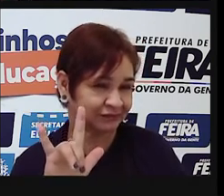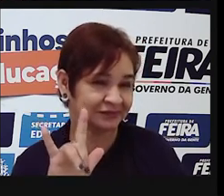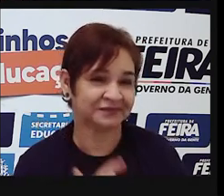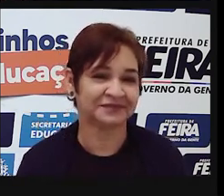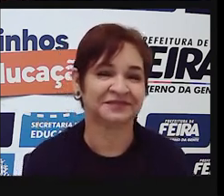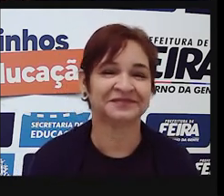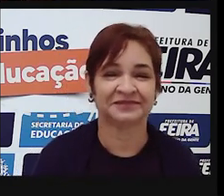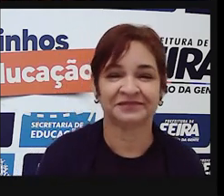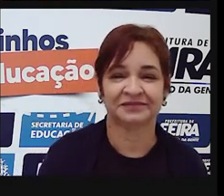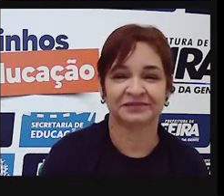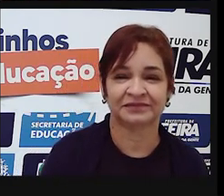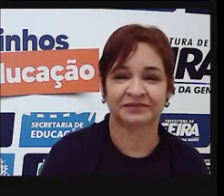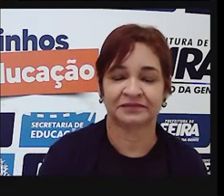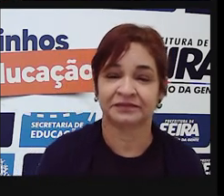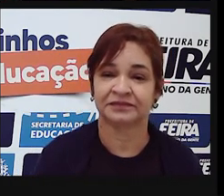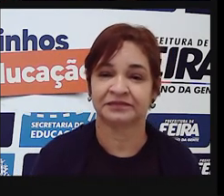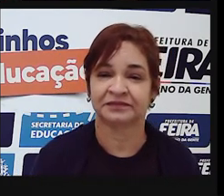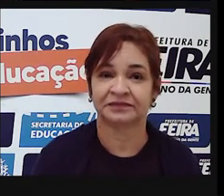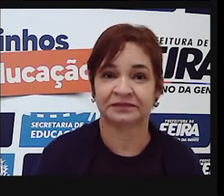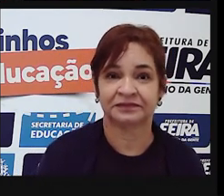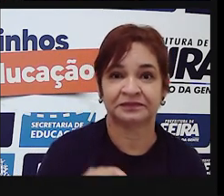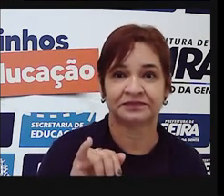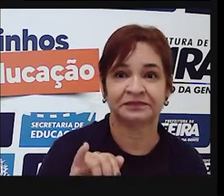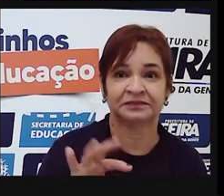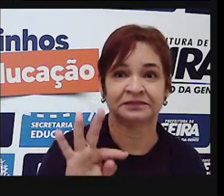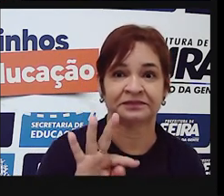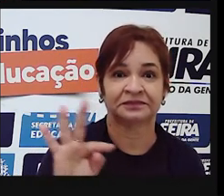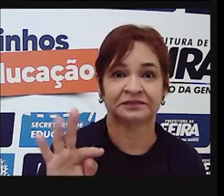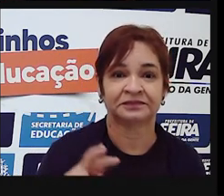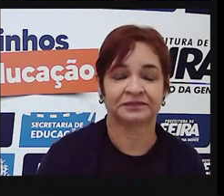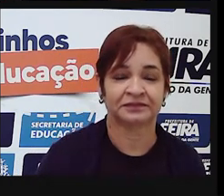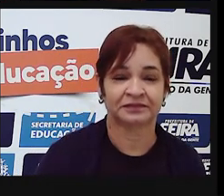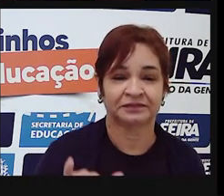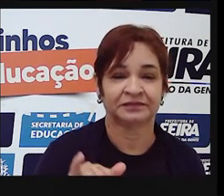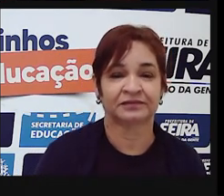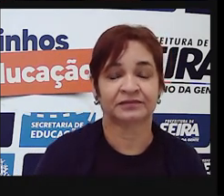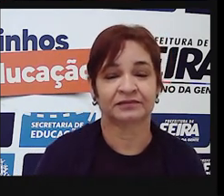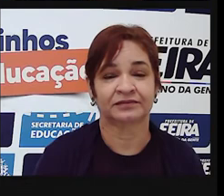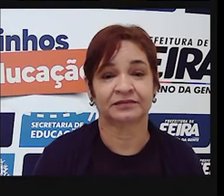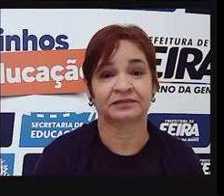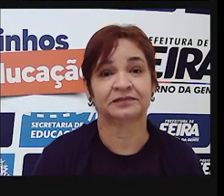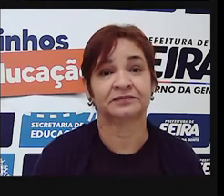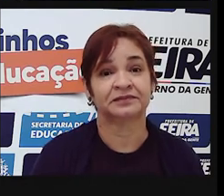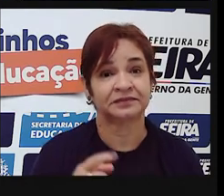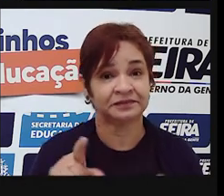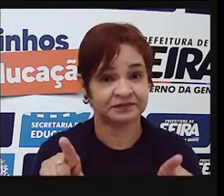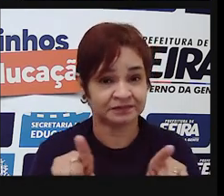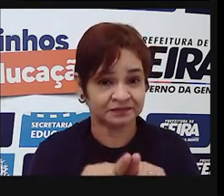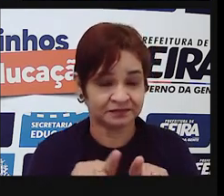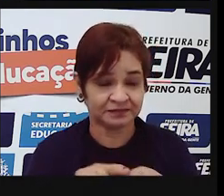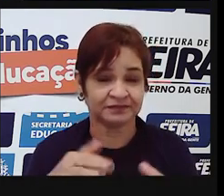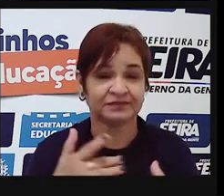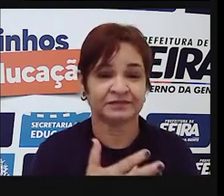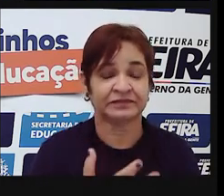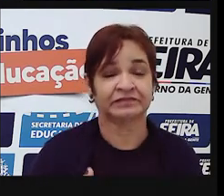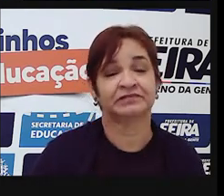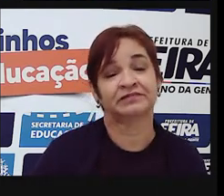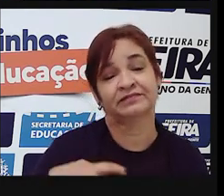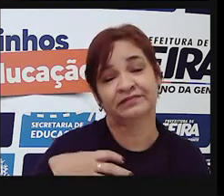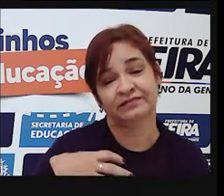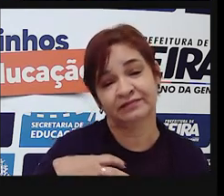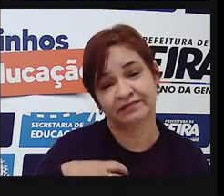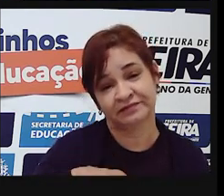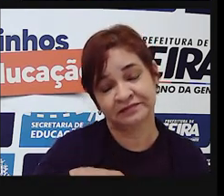ver? Pitty, a roqueira nascida em Salvador, é hoje uma das maiores cantoras do rock